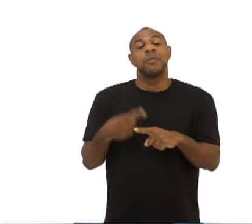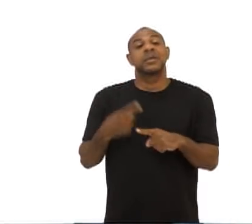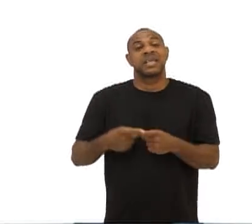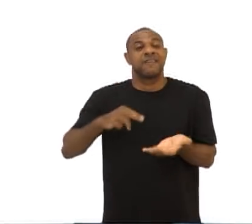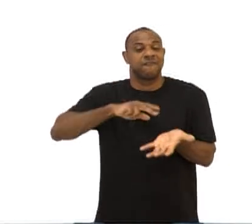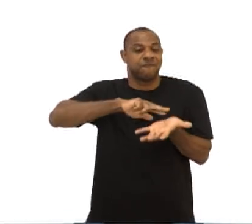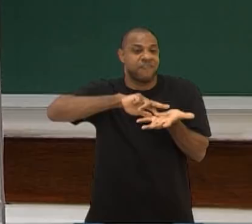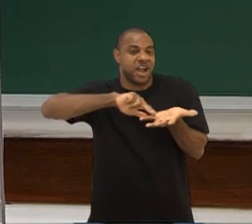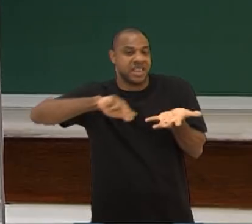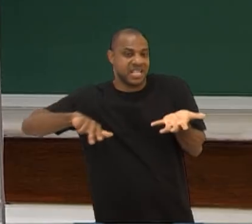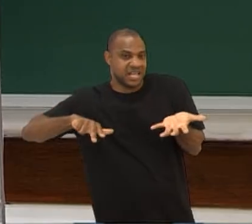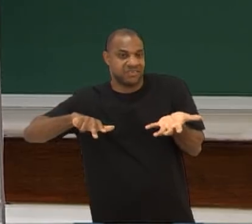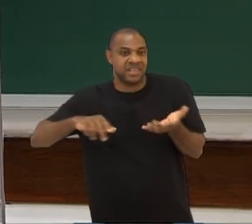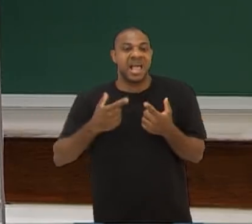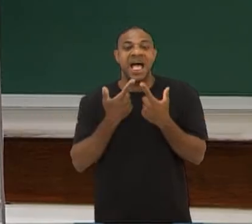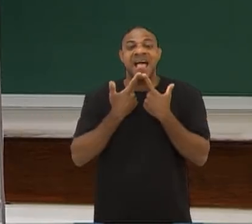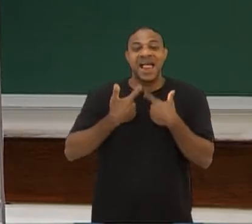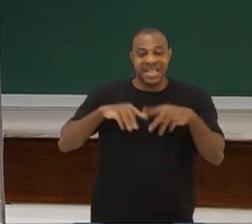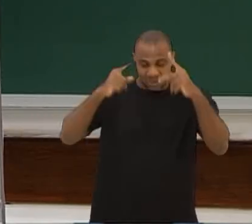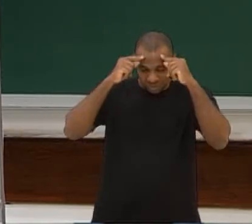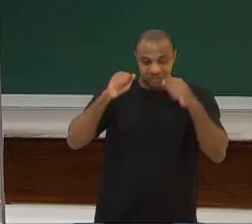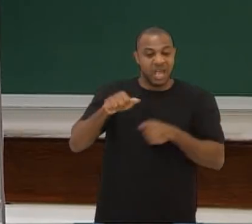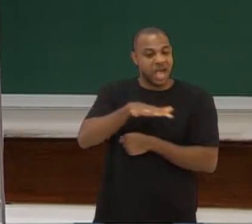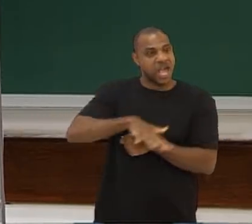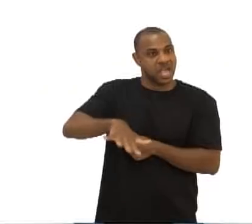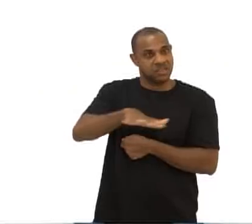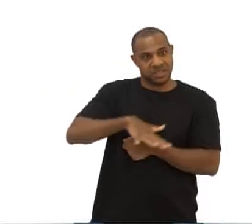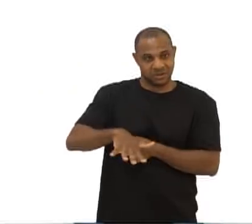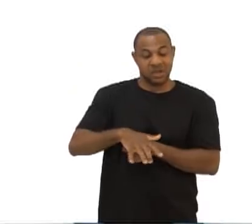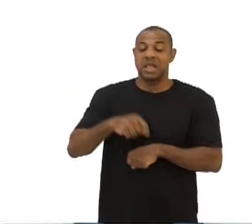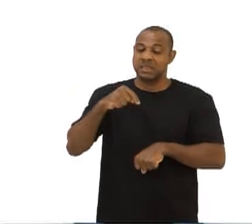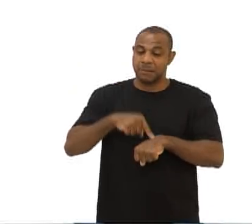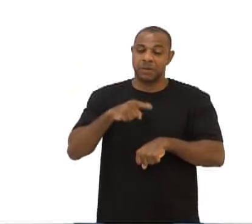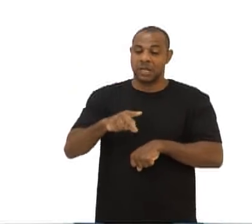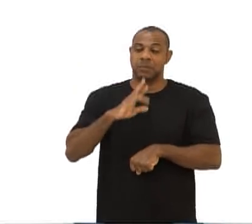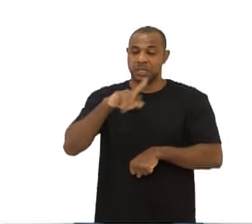linguística regional. Um tempinho para você e eu já volto.